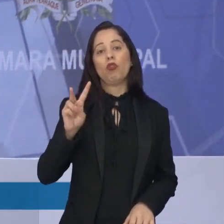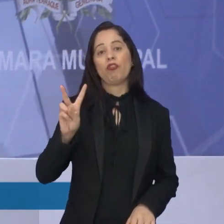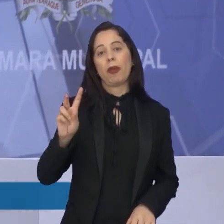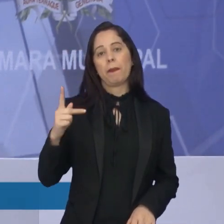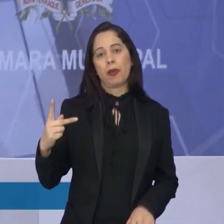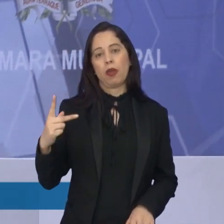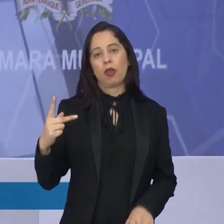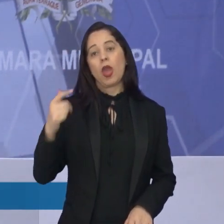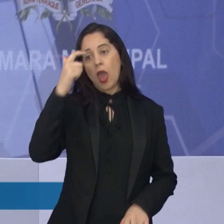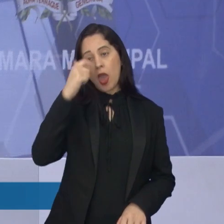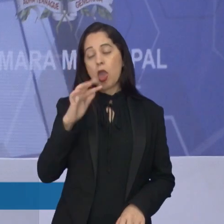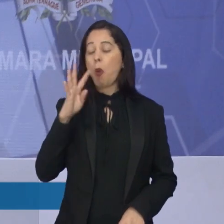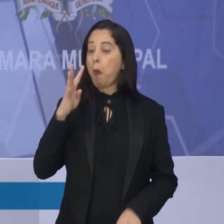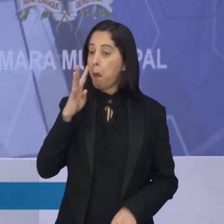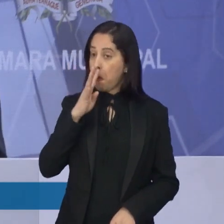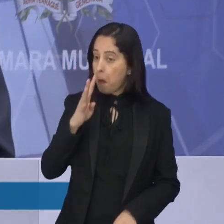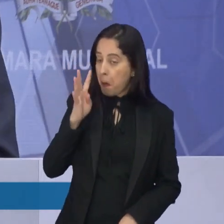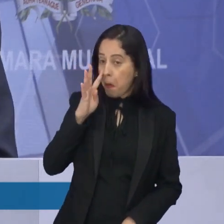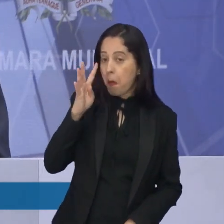pela Univap, sempre